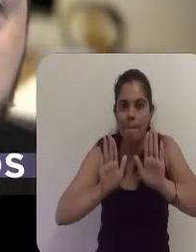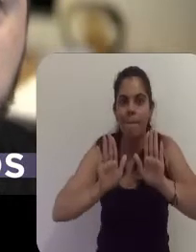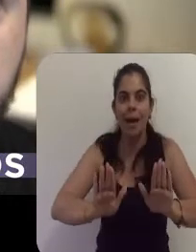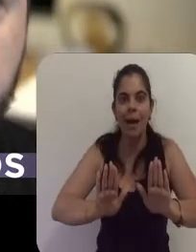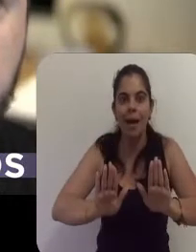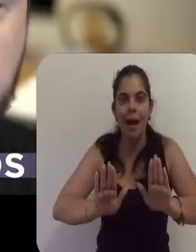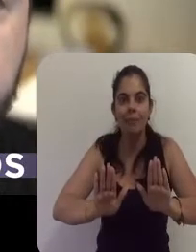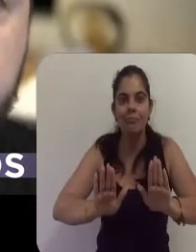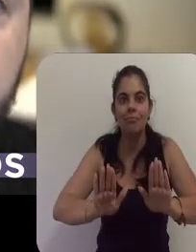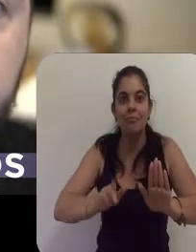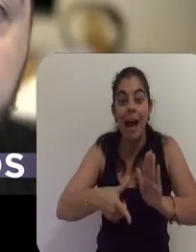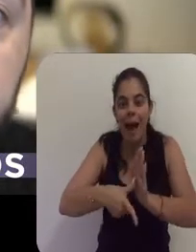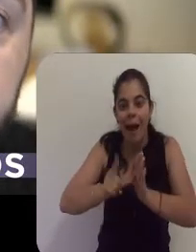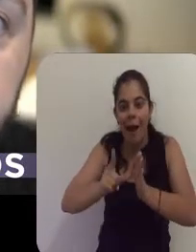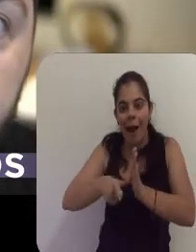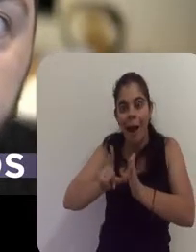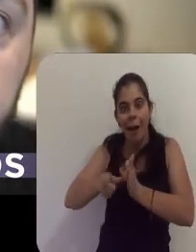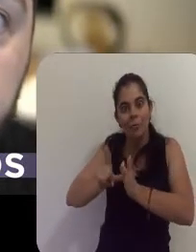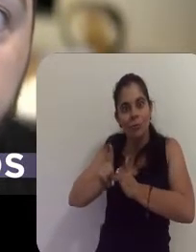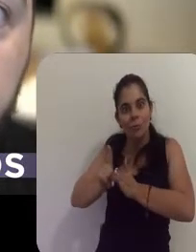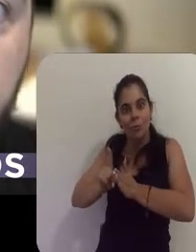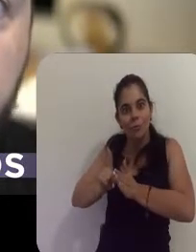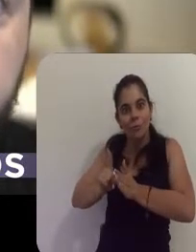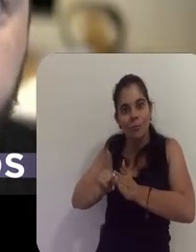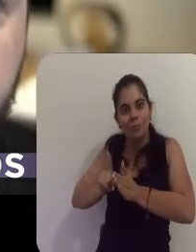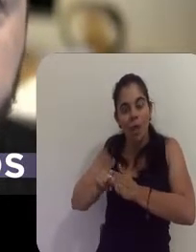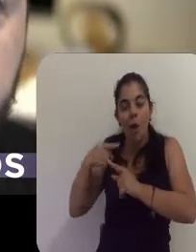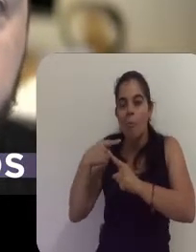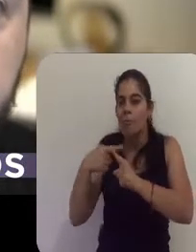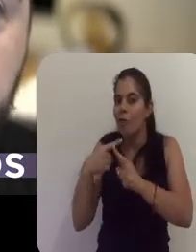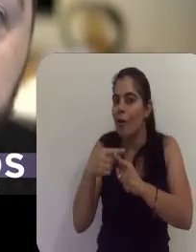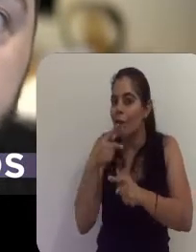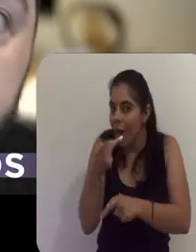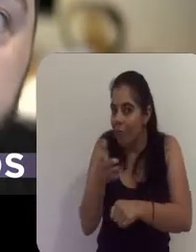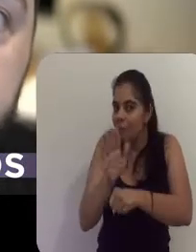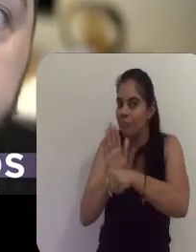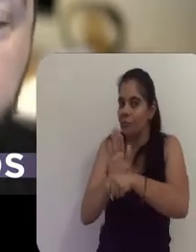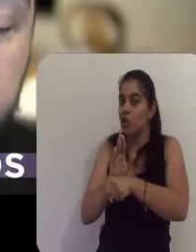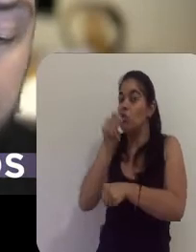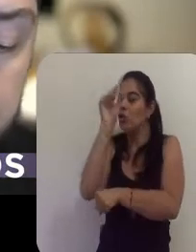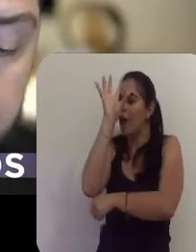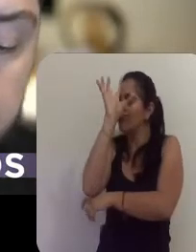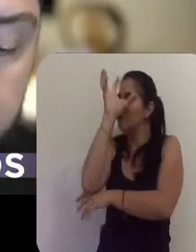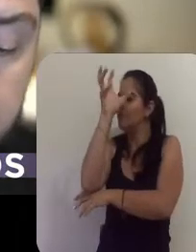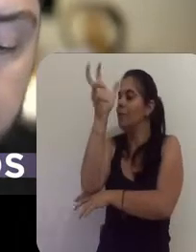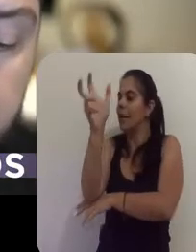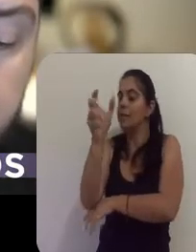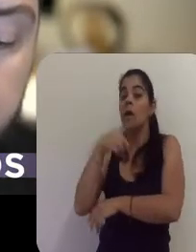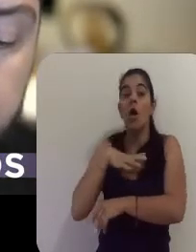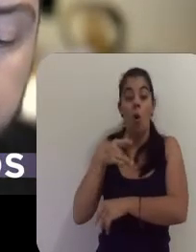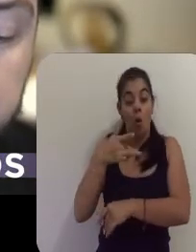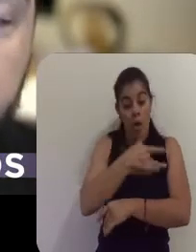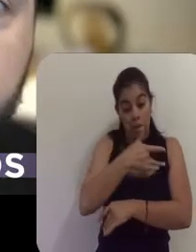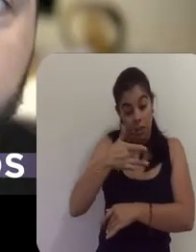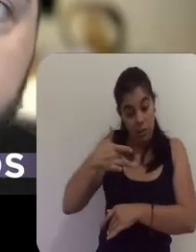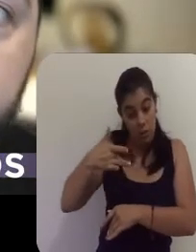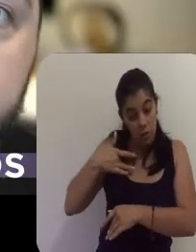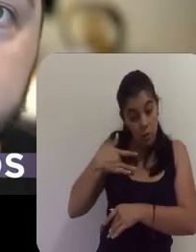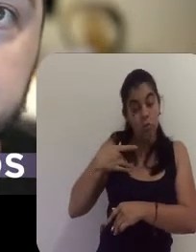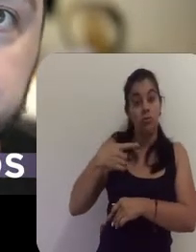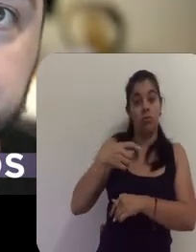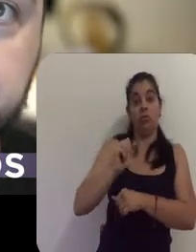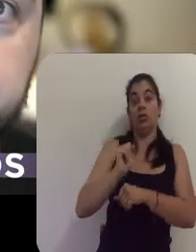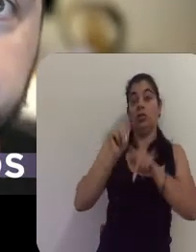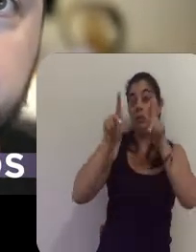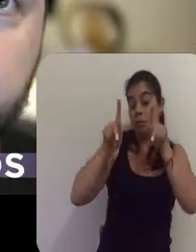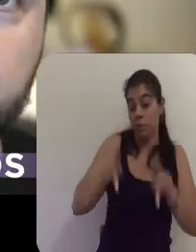pode tirar o freio desse barco e deixar ele estacionar muito antes. Eu falo isso no vídeo sobre o que